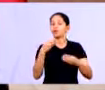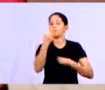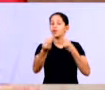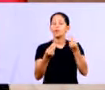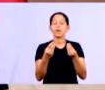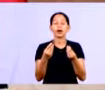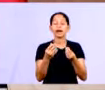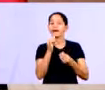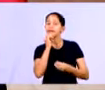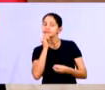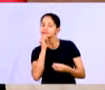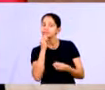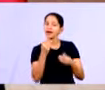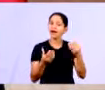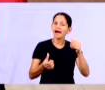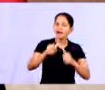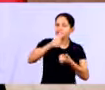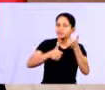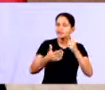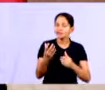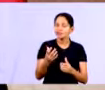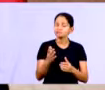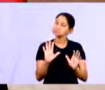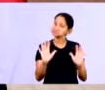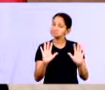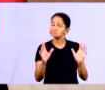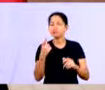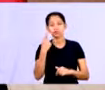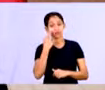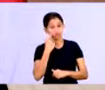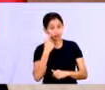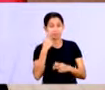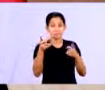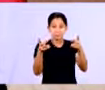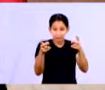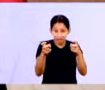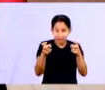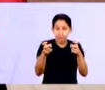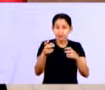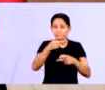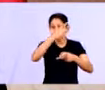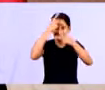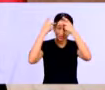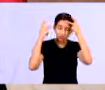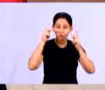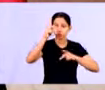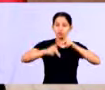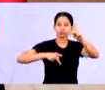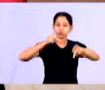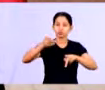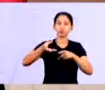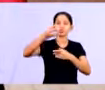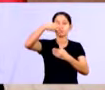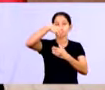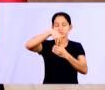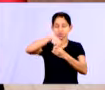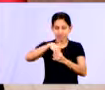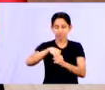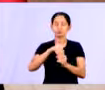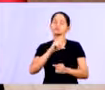como eu falei, ele não é muito levado em consideração. O que você tem que ver? Que a população brasileira, ela tem dinheiro. Vem